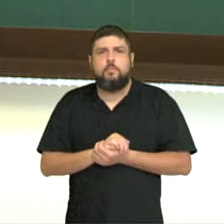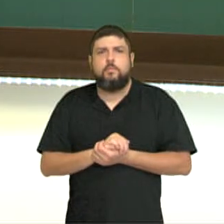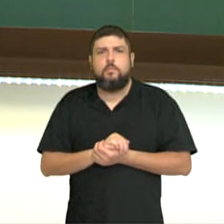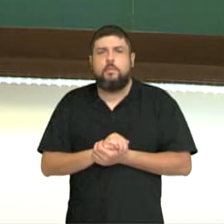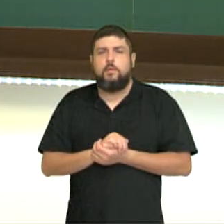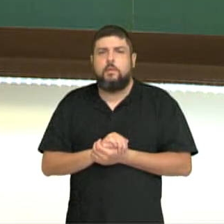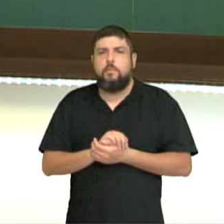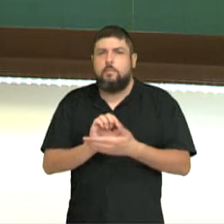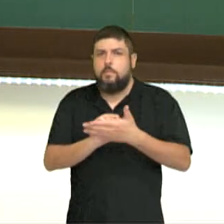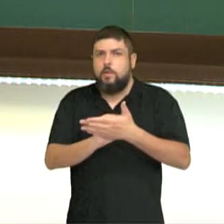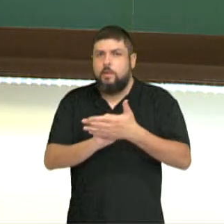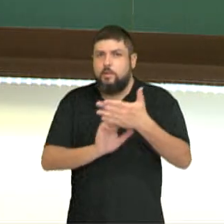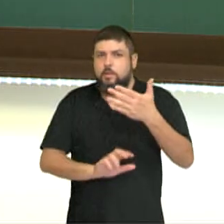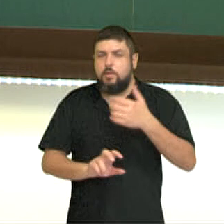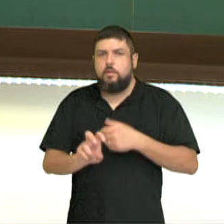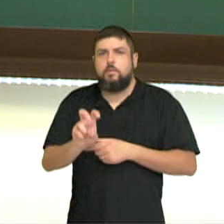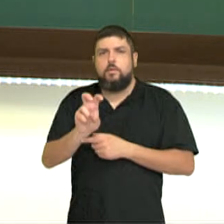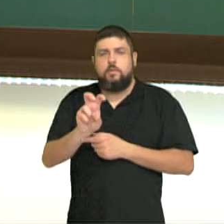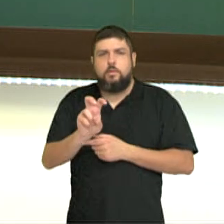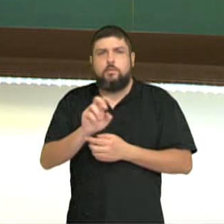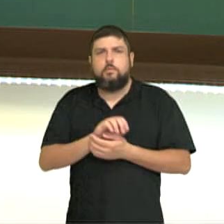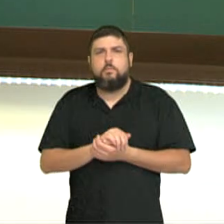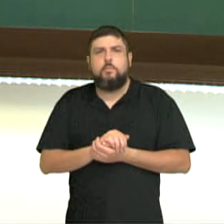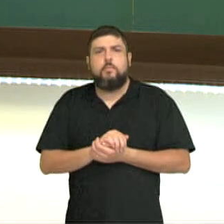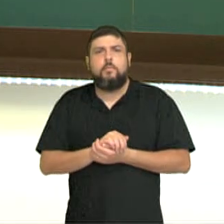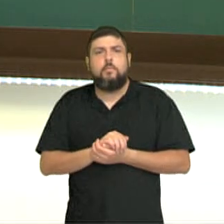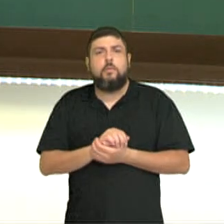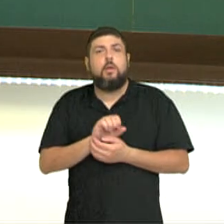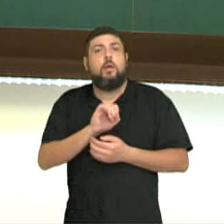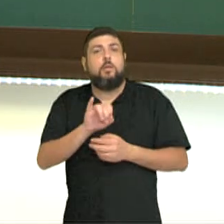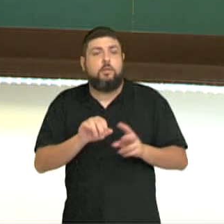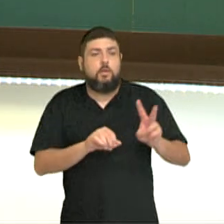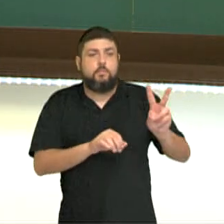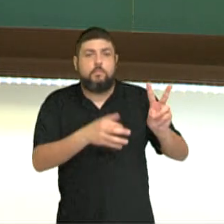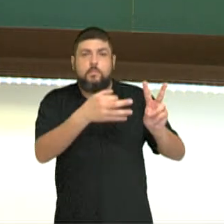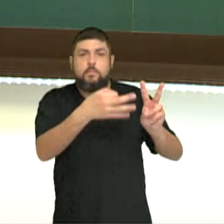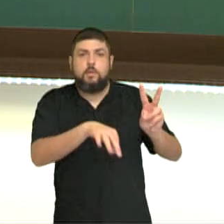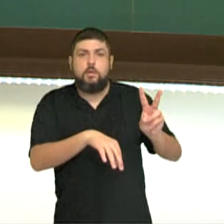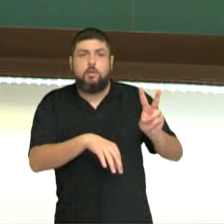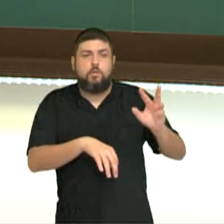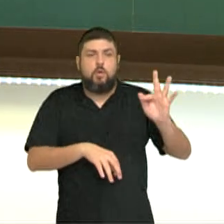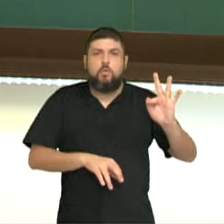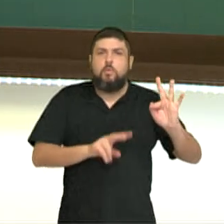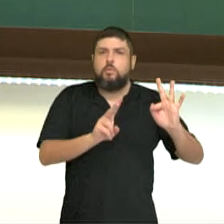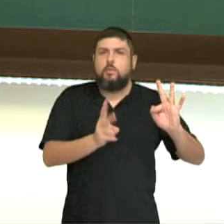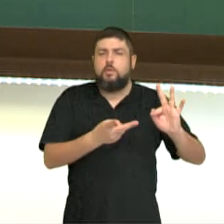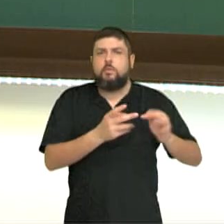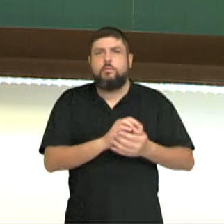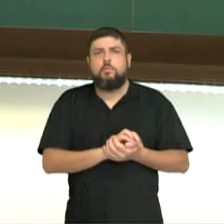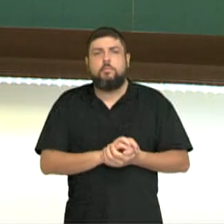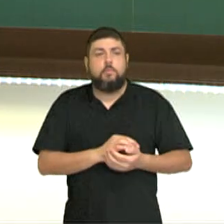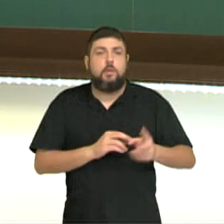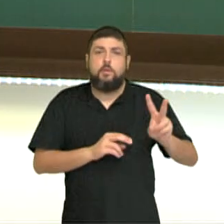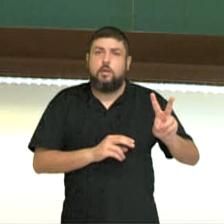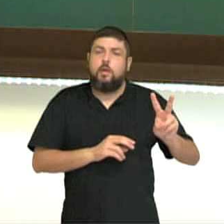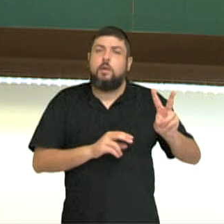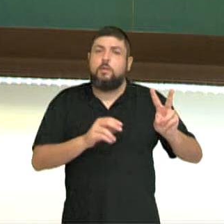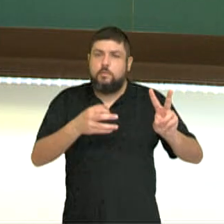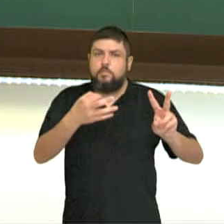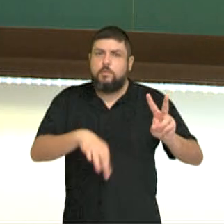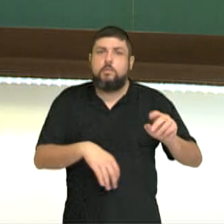A, é para você dizer se é verdadeiro ou é falso. Então, é verdadeiro. É,